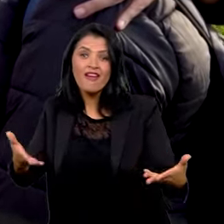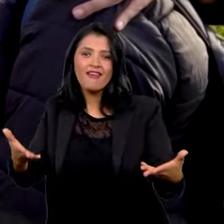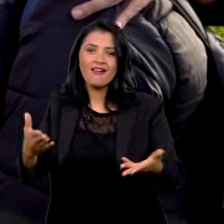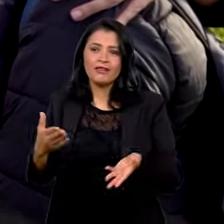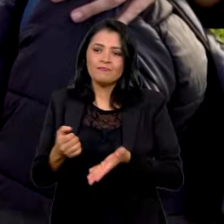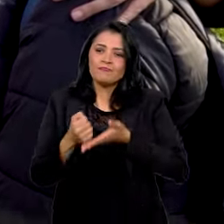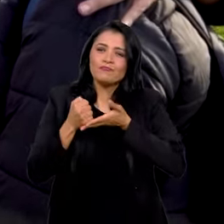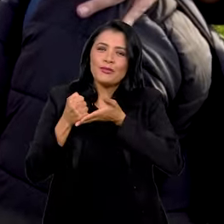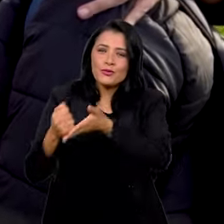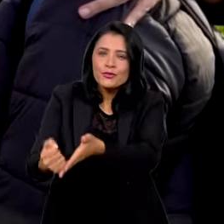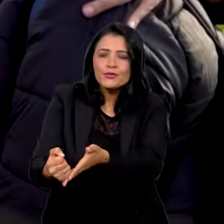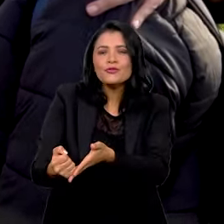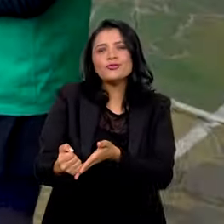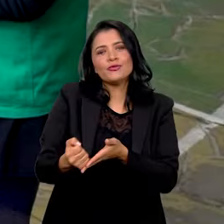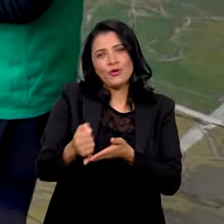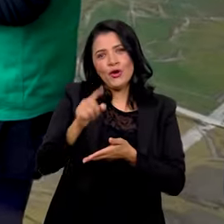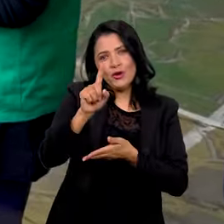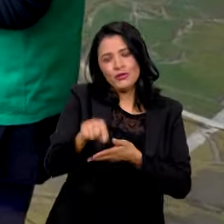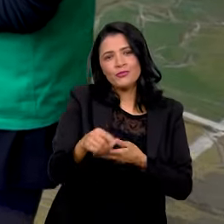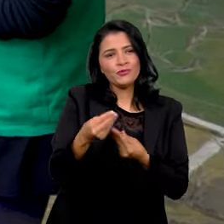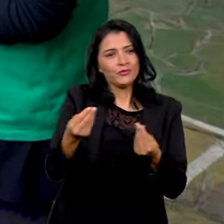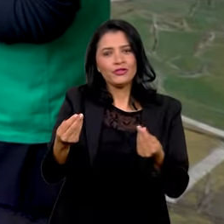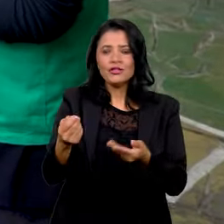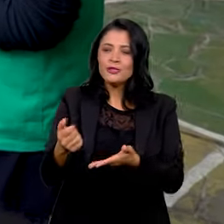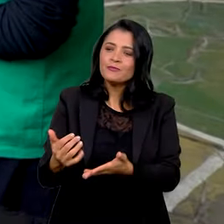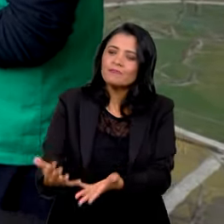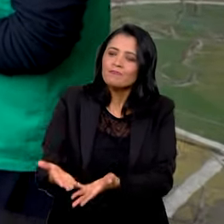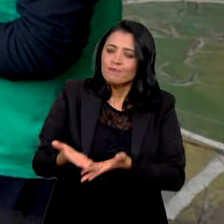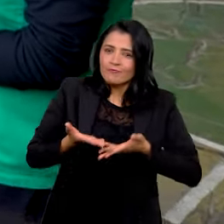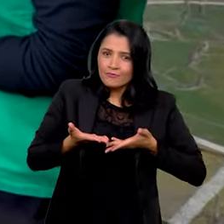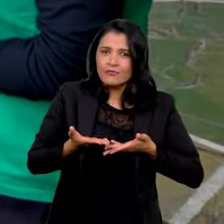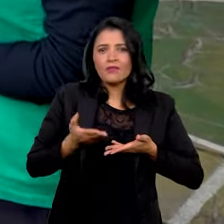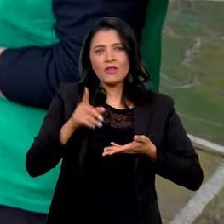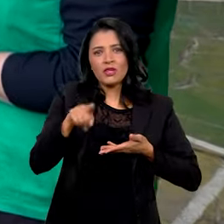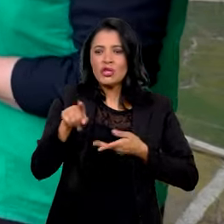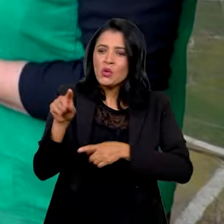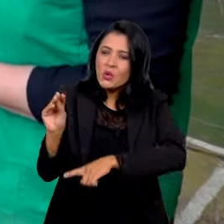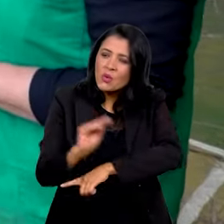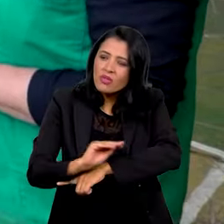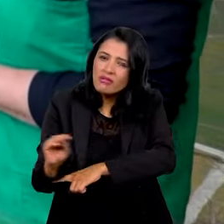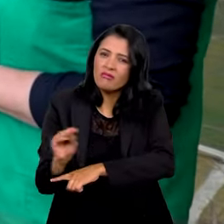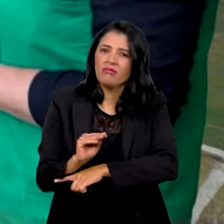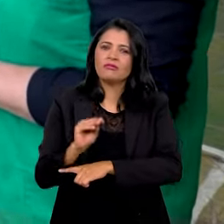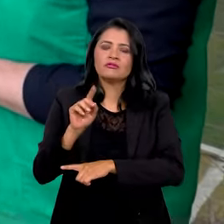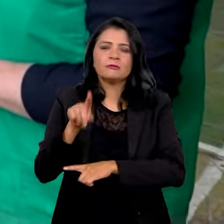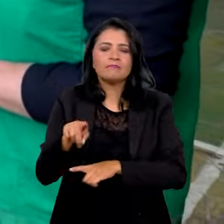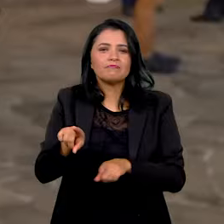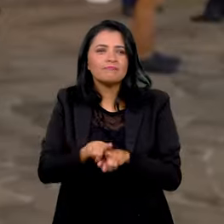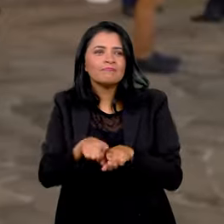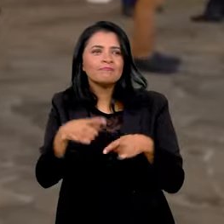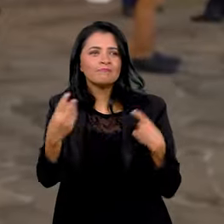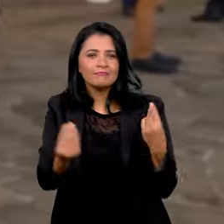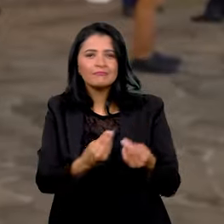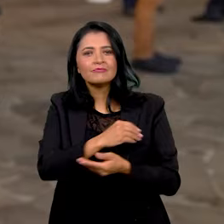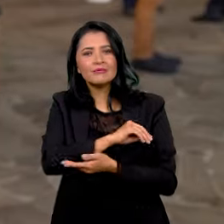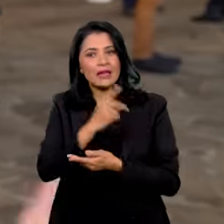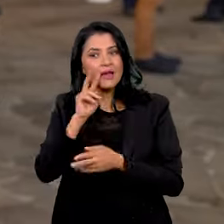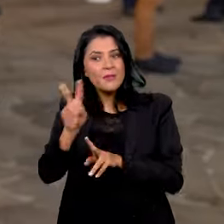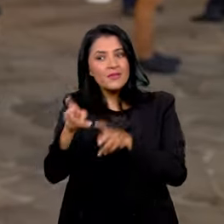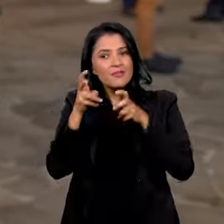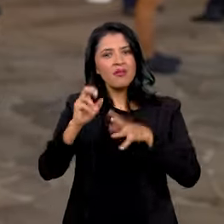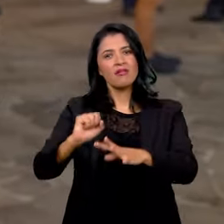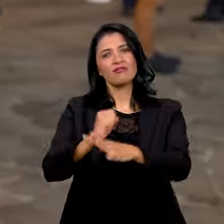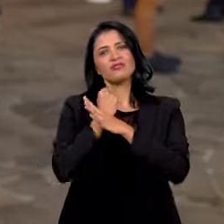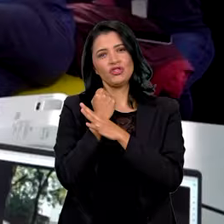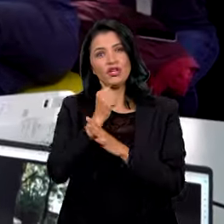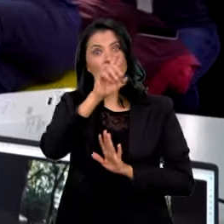suporte eh eh de de acolhimento de cuidado eh enfim visando a